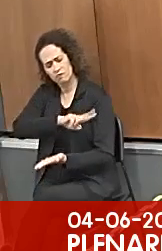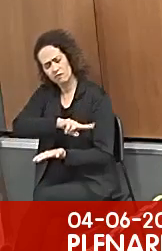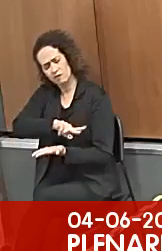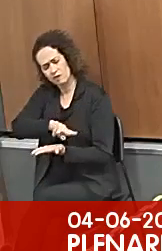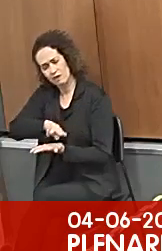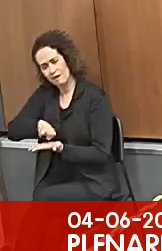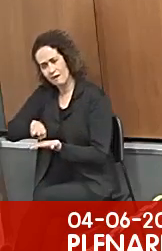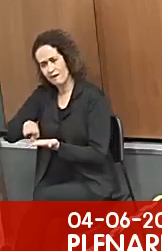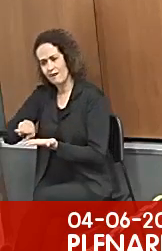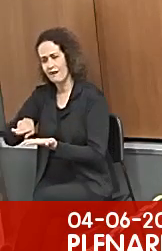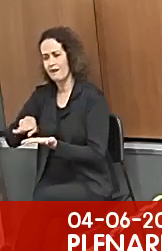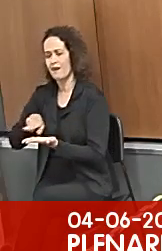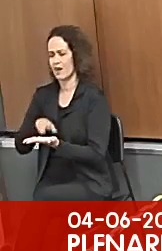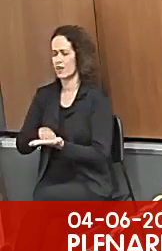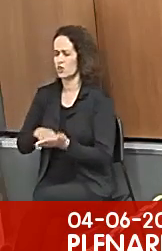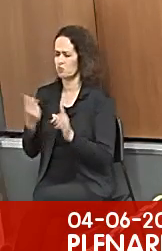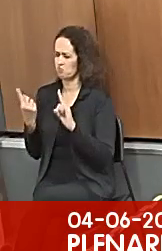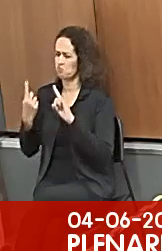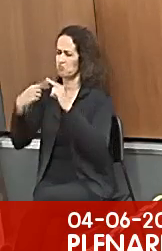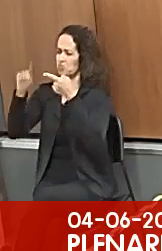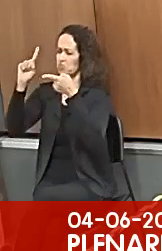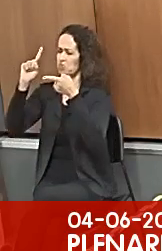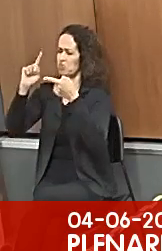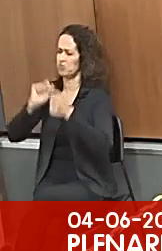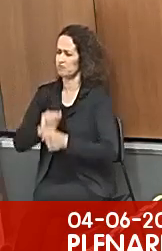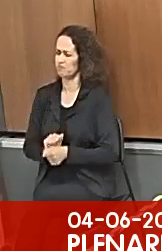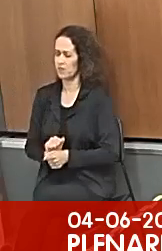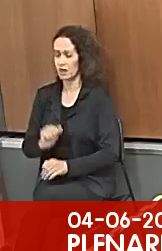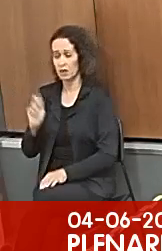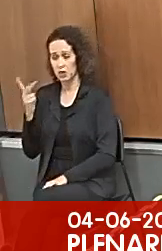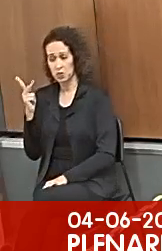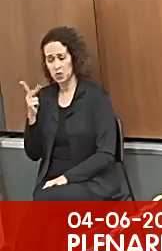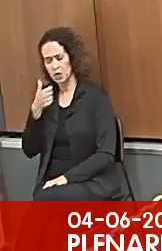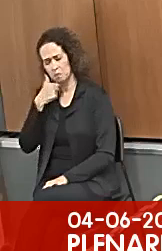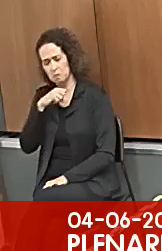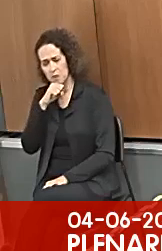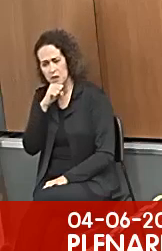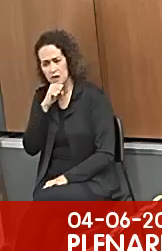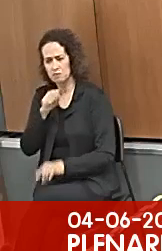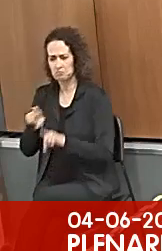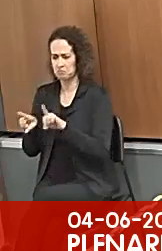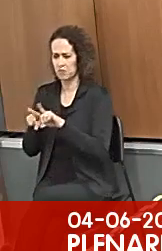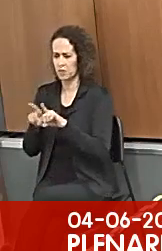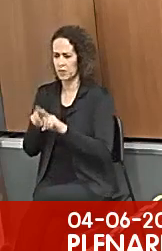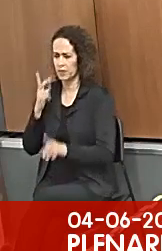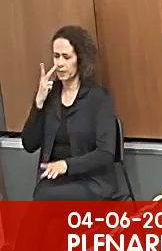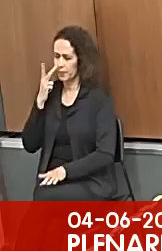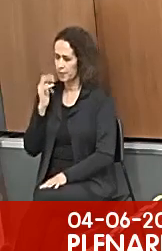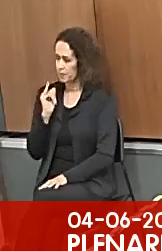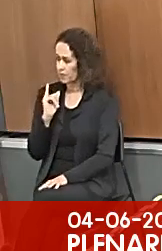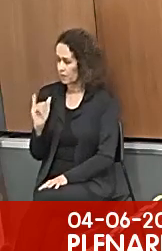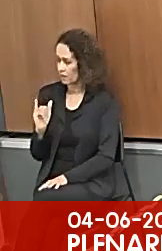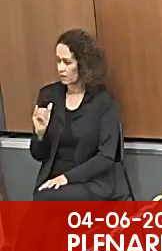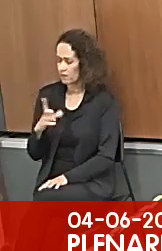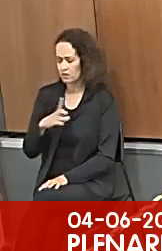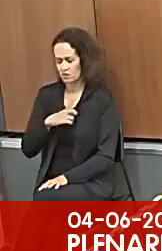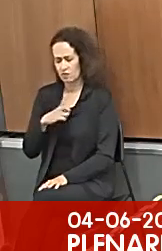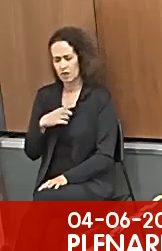sucesso, histórias de superação, histórias de mães e de pais que tiveram talvez o mesmo sentimento